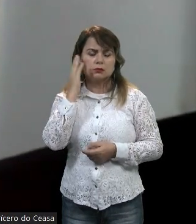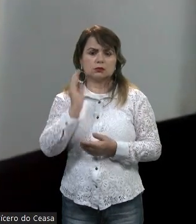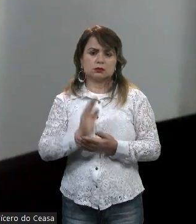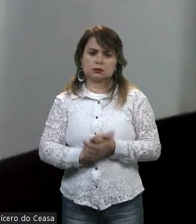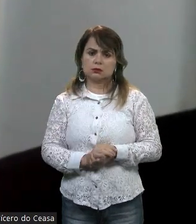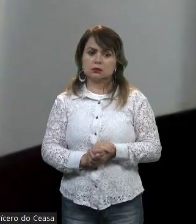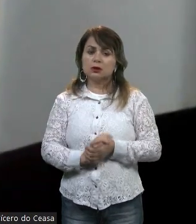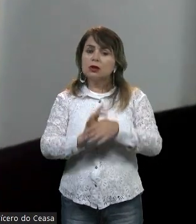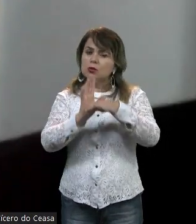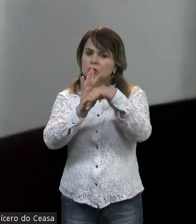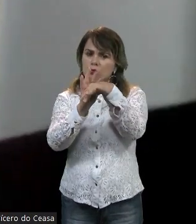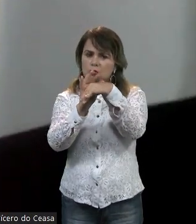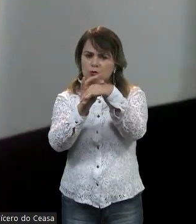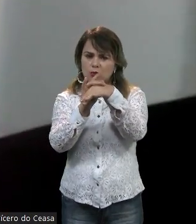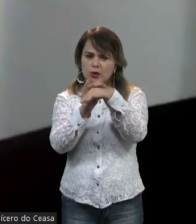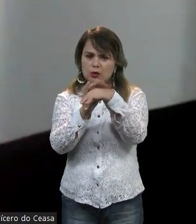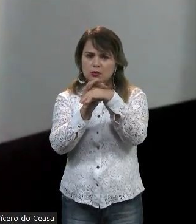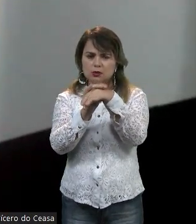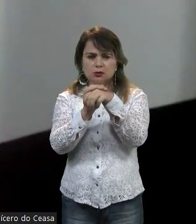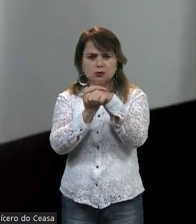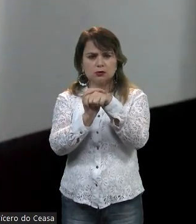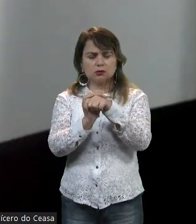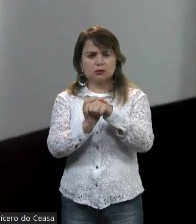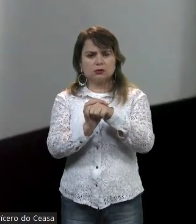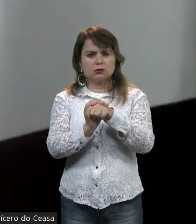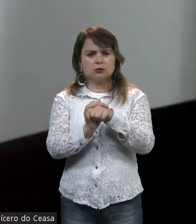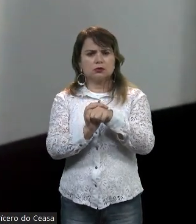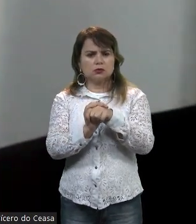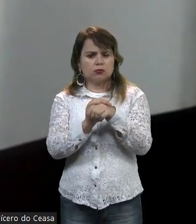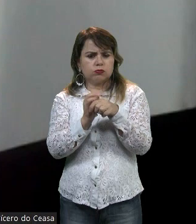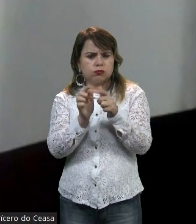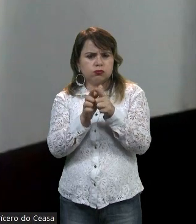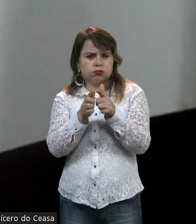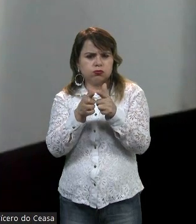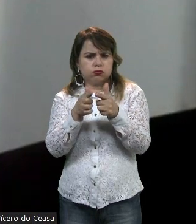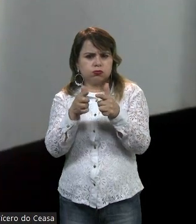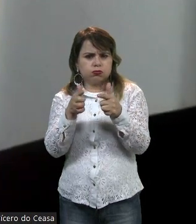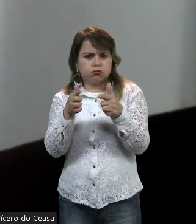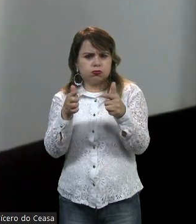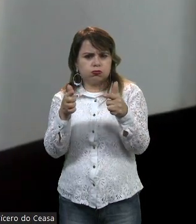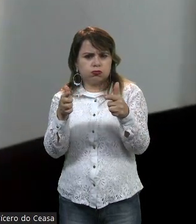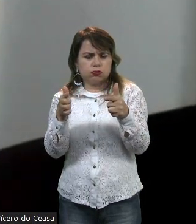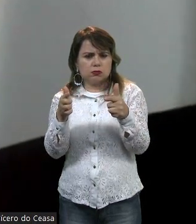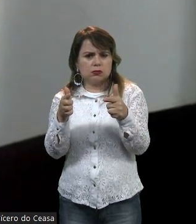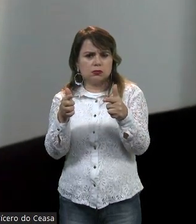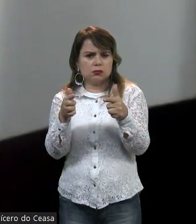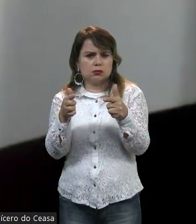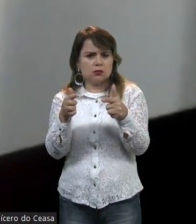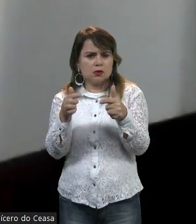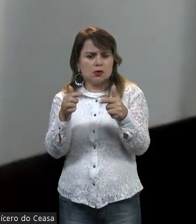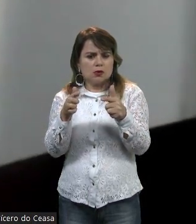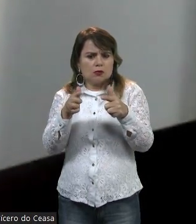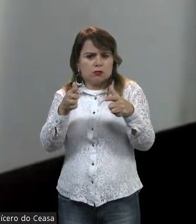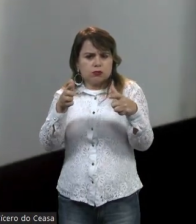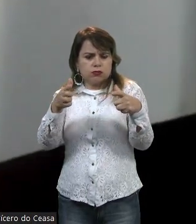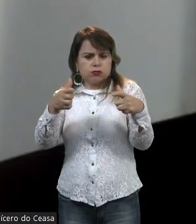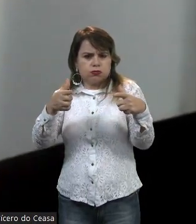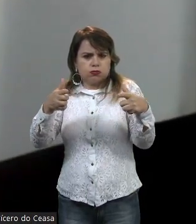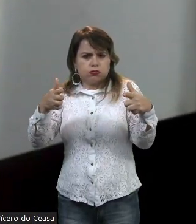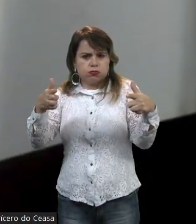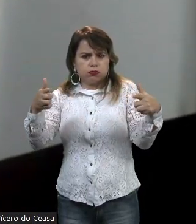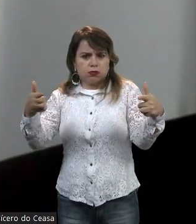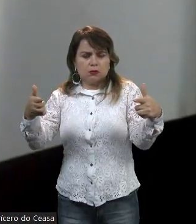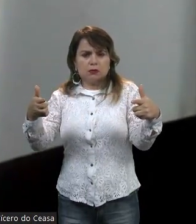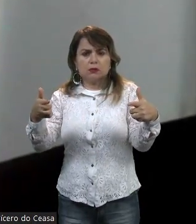doença ela está em ascendência, ela continua subindo, a gente é fácil de